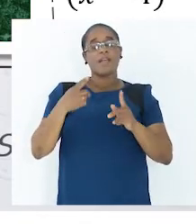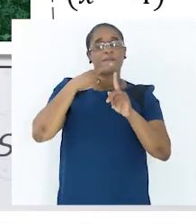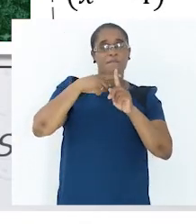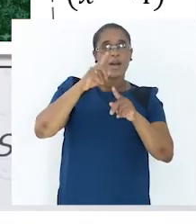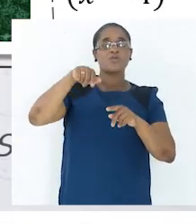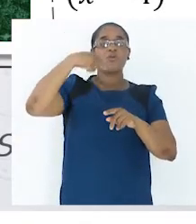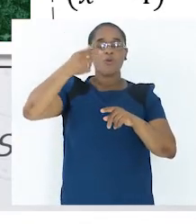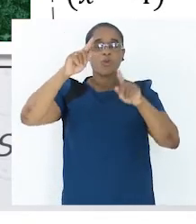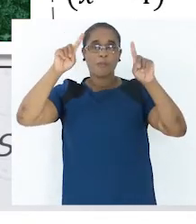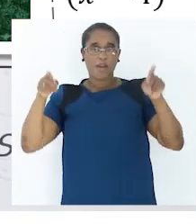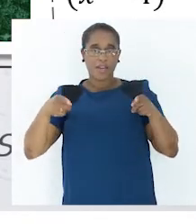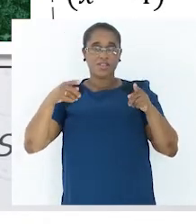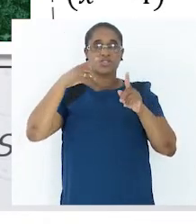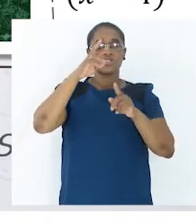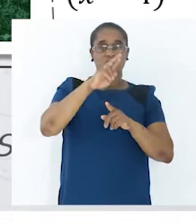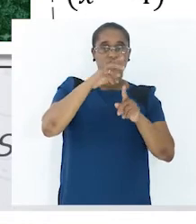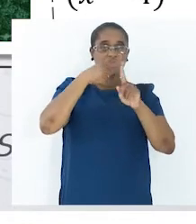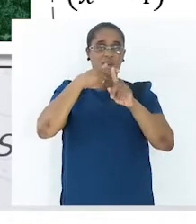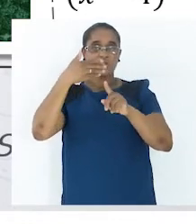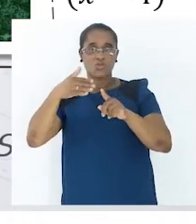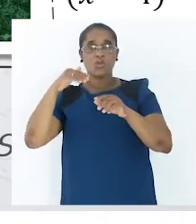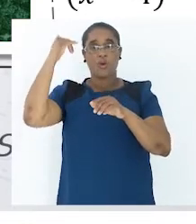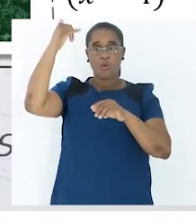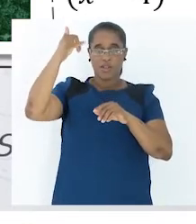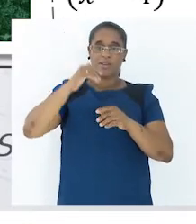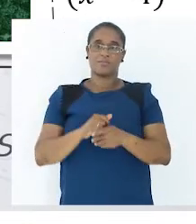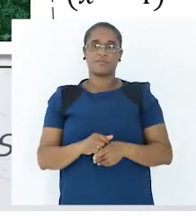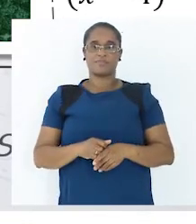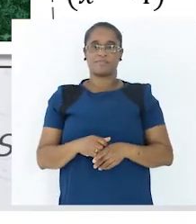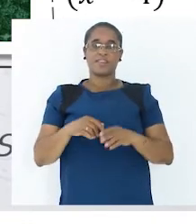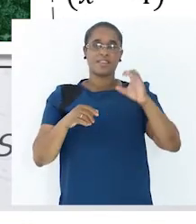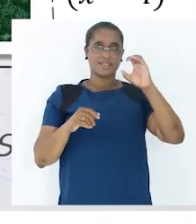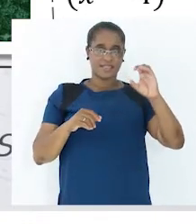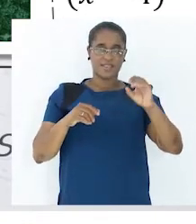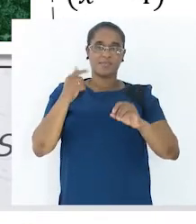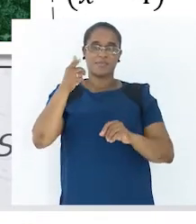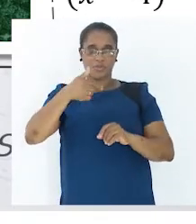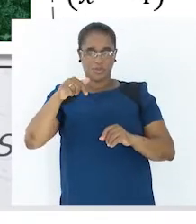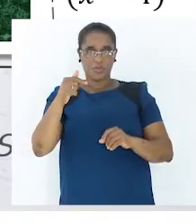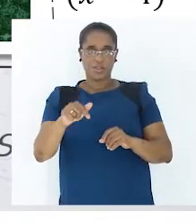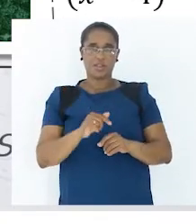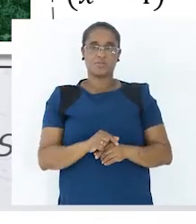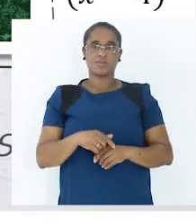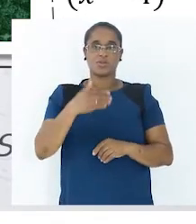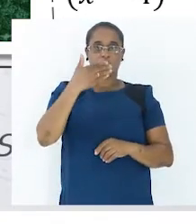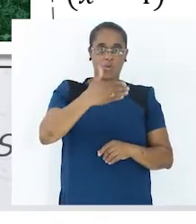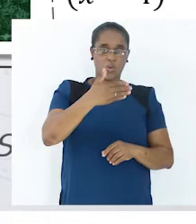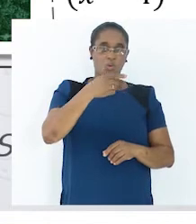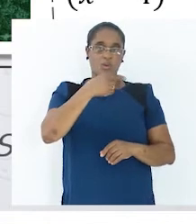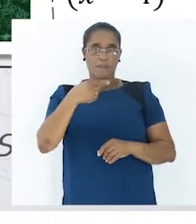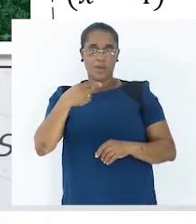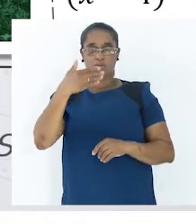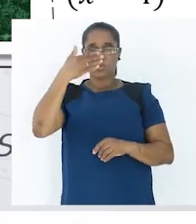outro parênteses x mais 1 ao quadrado. Na linha C, temos 1 menos 1 meio